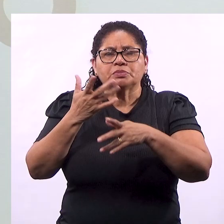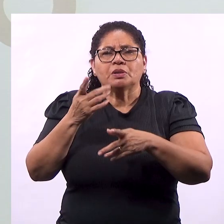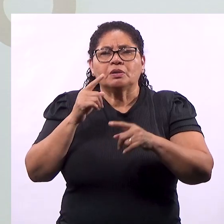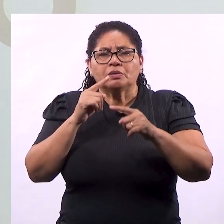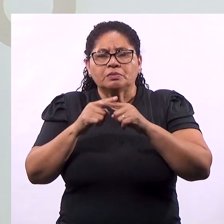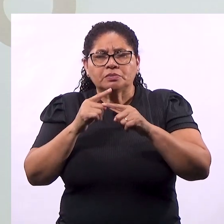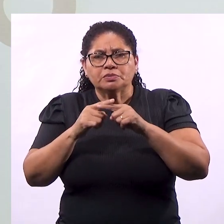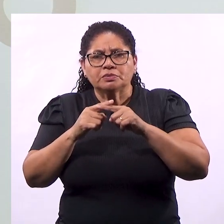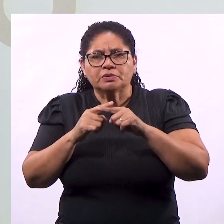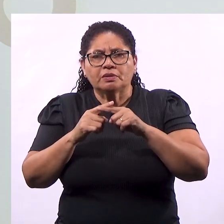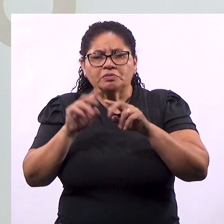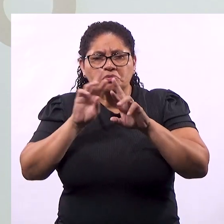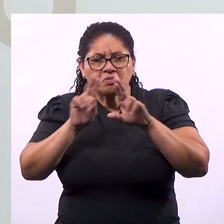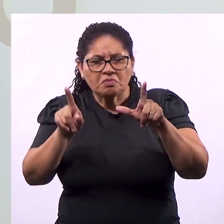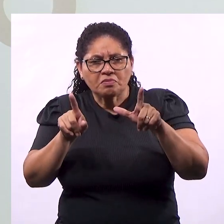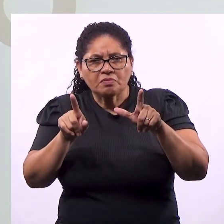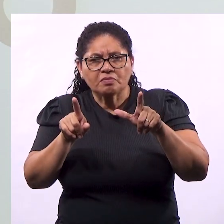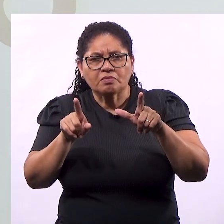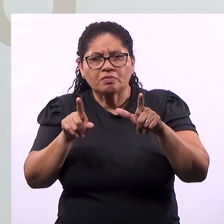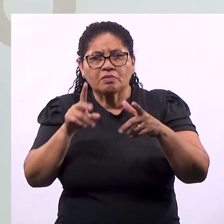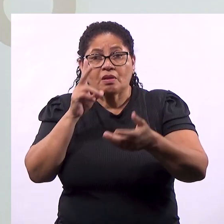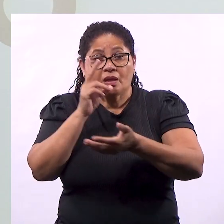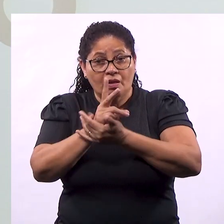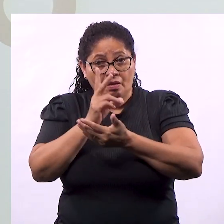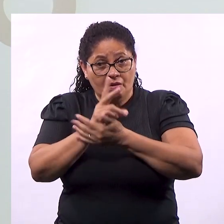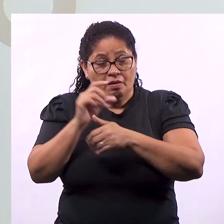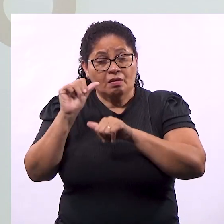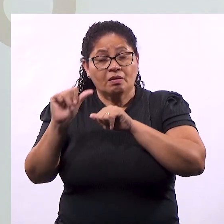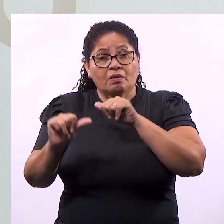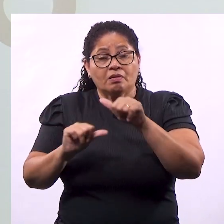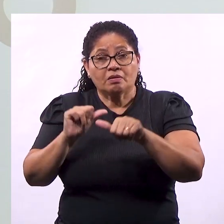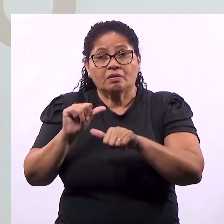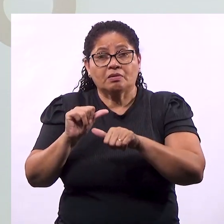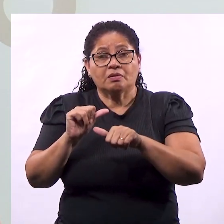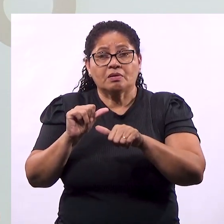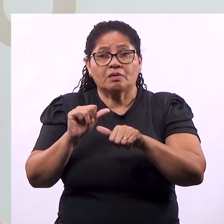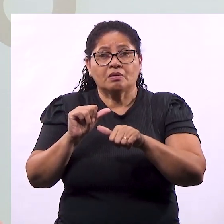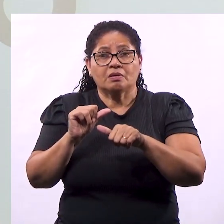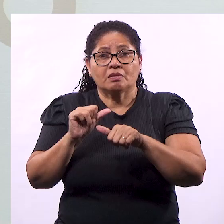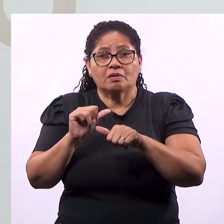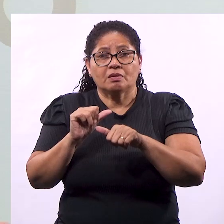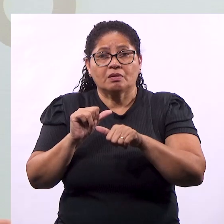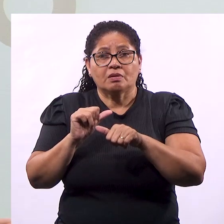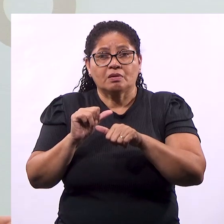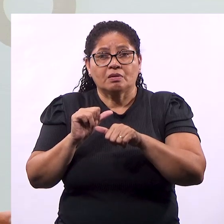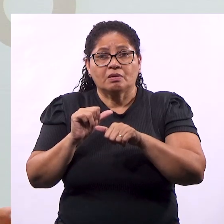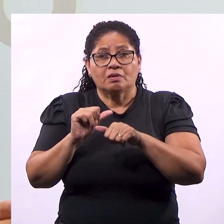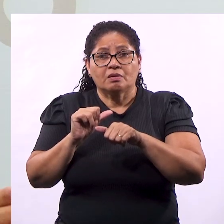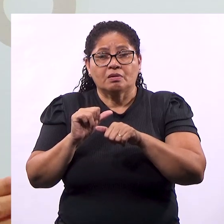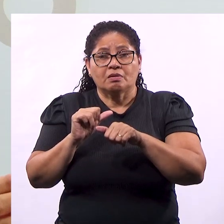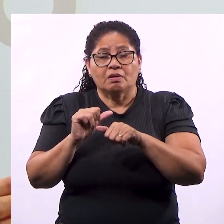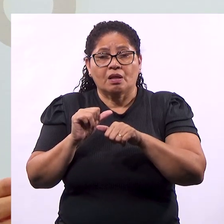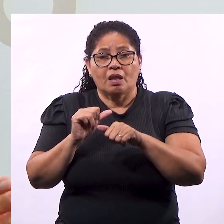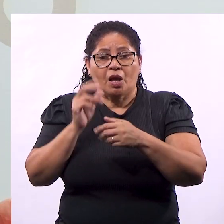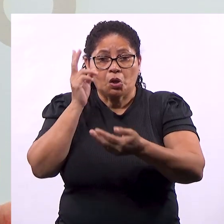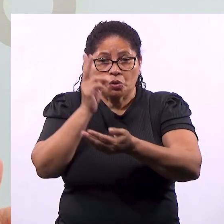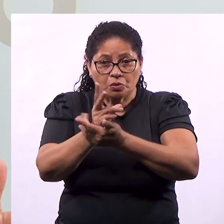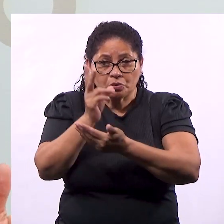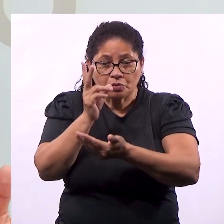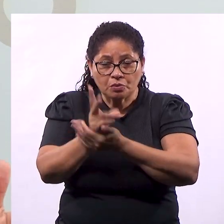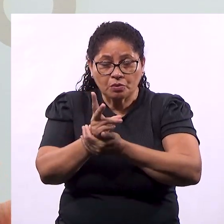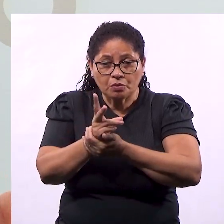paradigmática então avaliação contínua ela é aquela que faz ela é vai ela